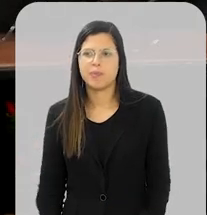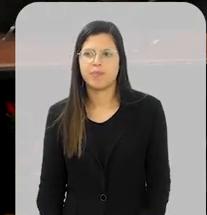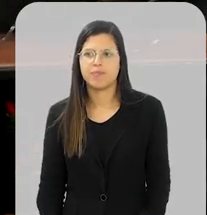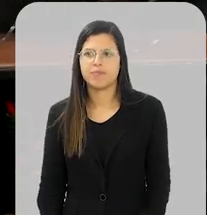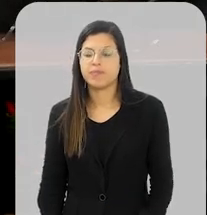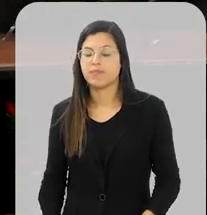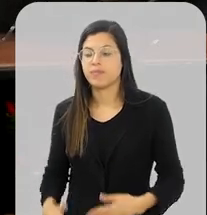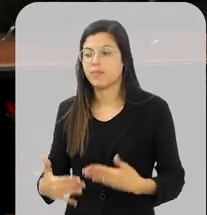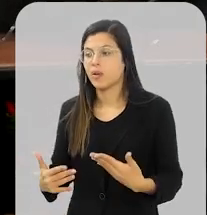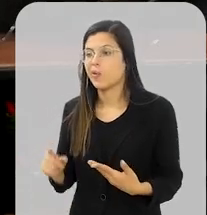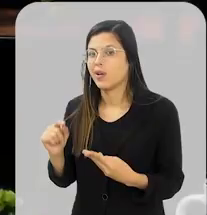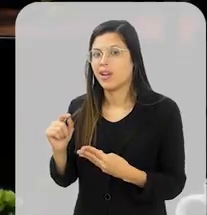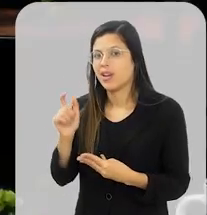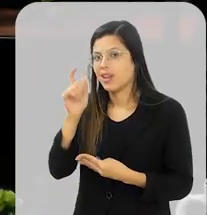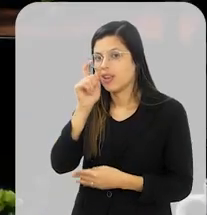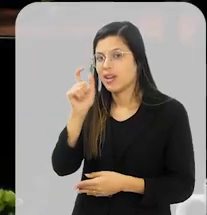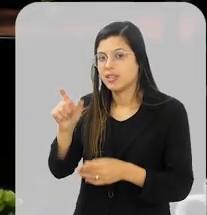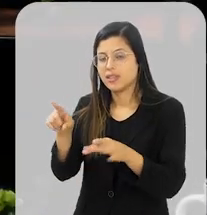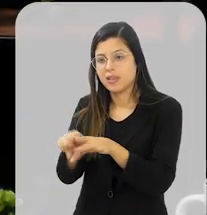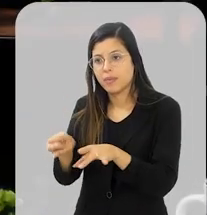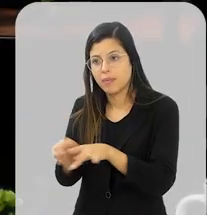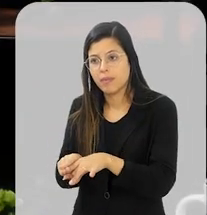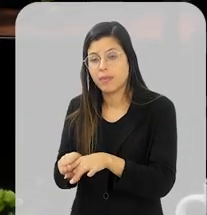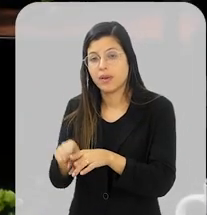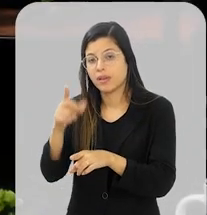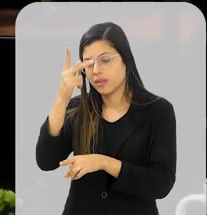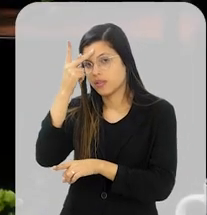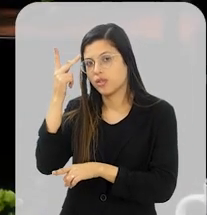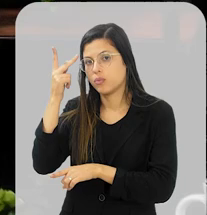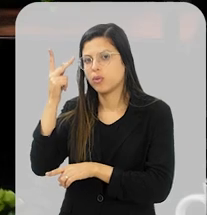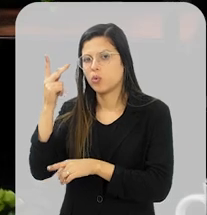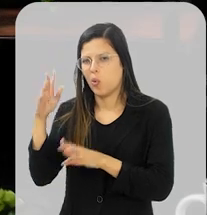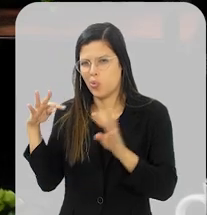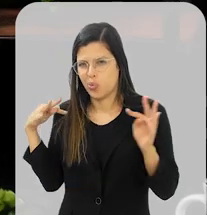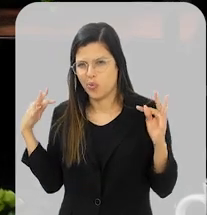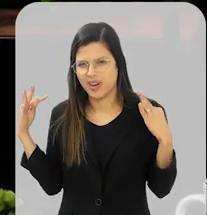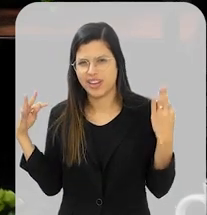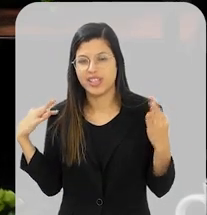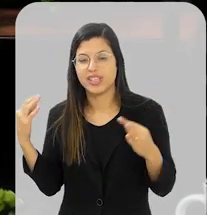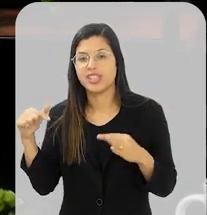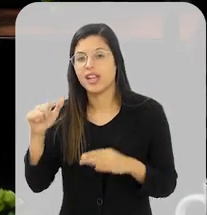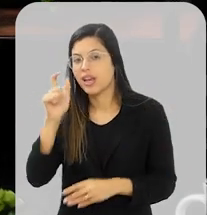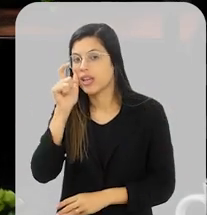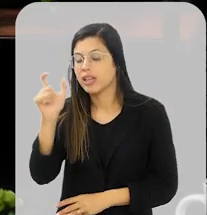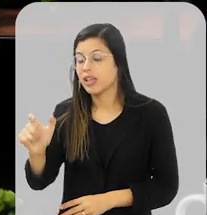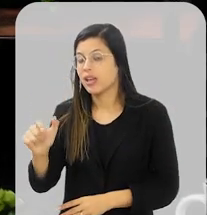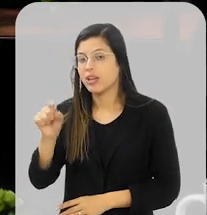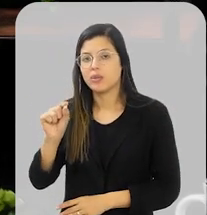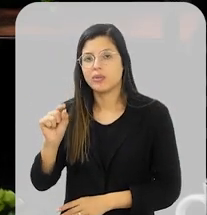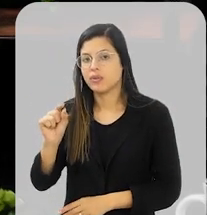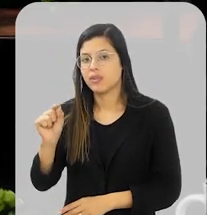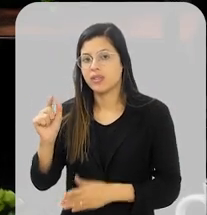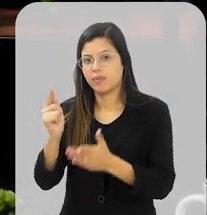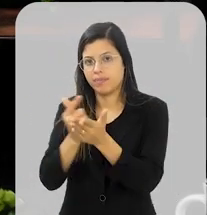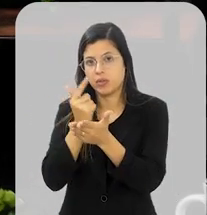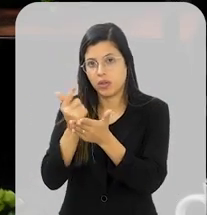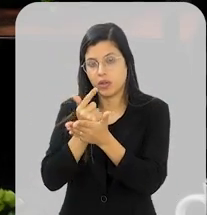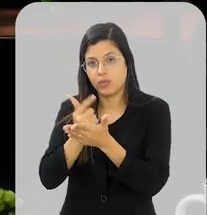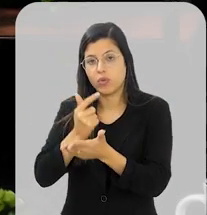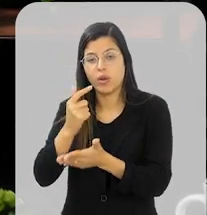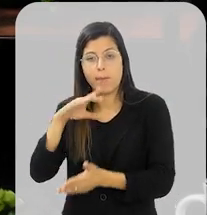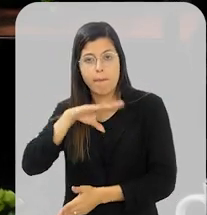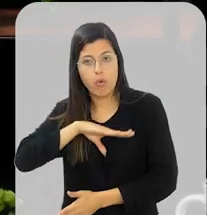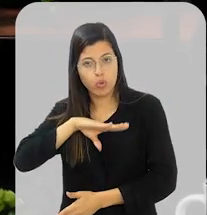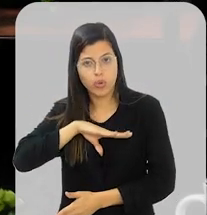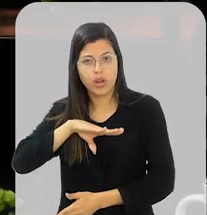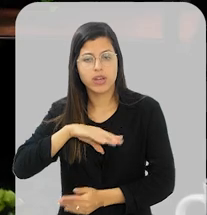sim. Né? Mas o que é interessante também, Luzia, é que essas pessoas, né, os turistas, eles se interessam muito pelos